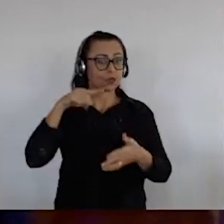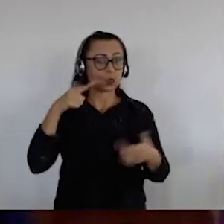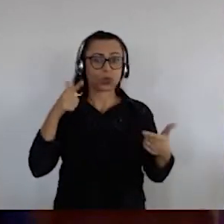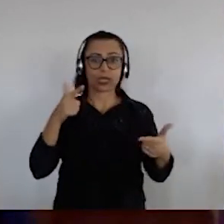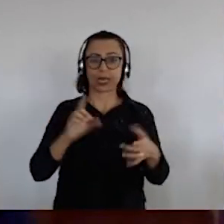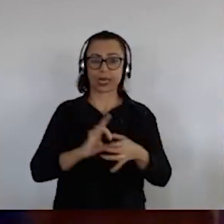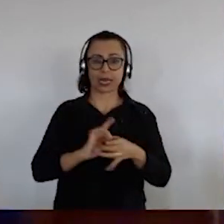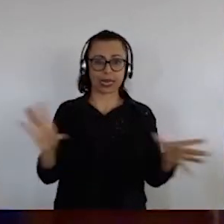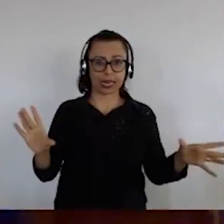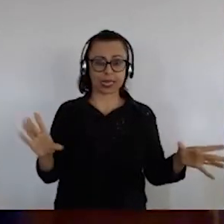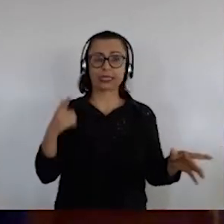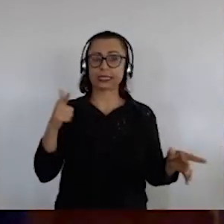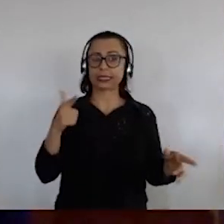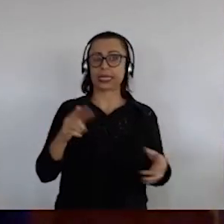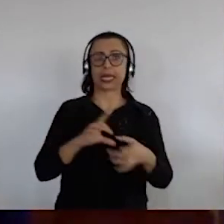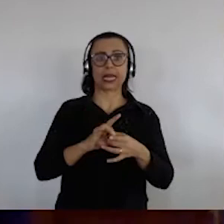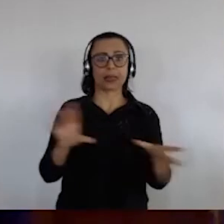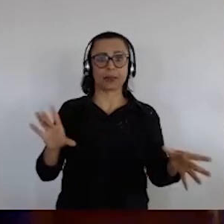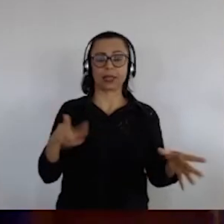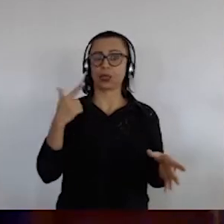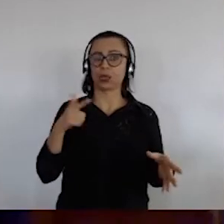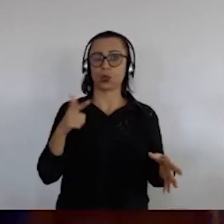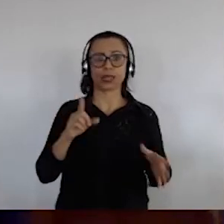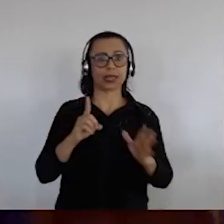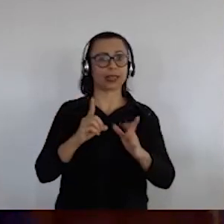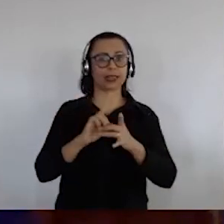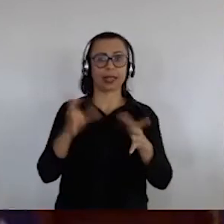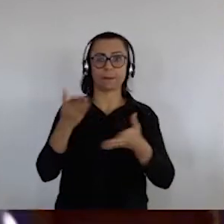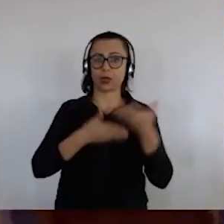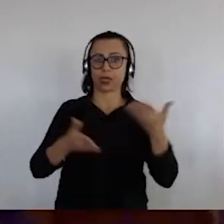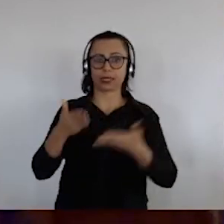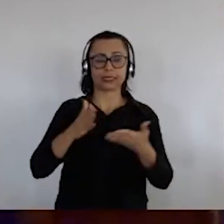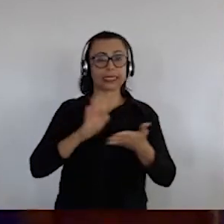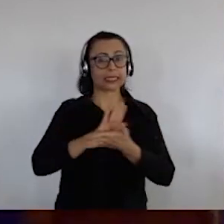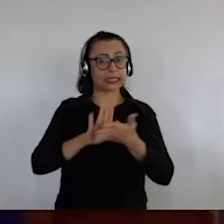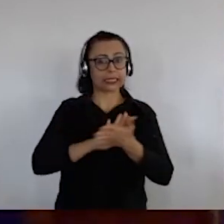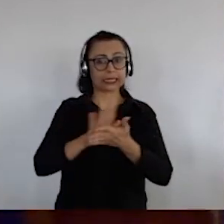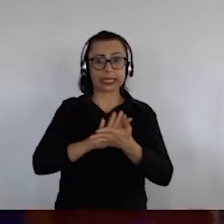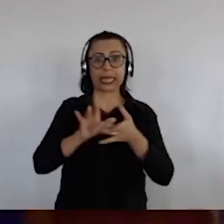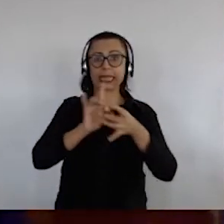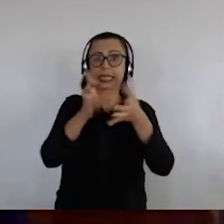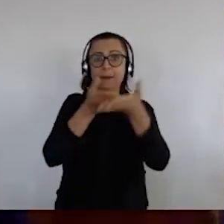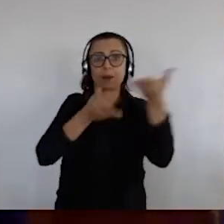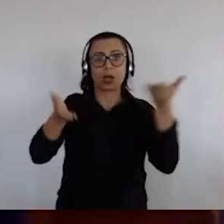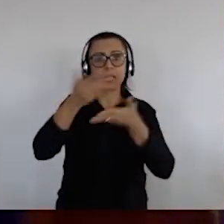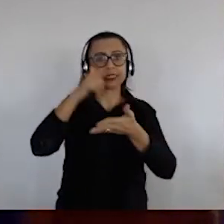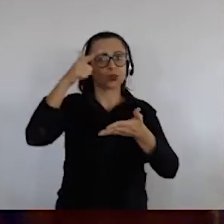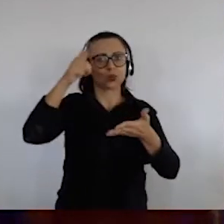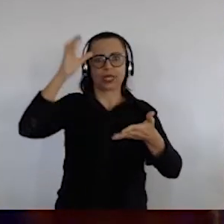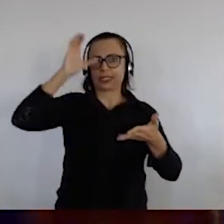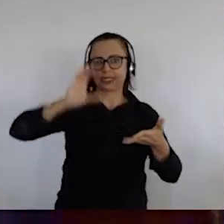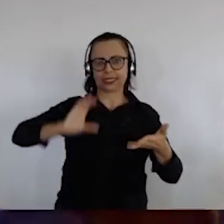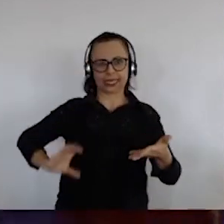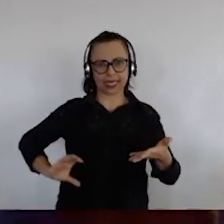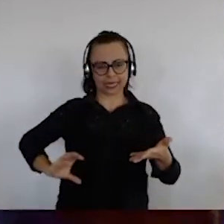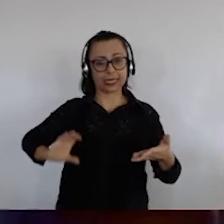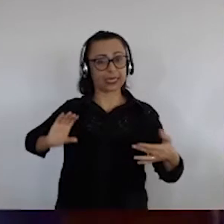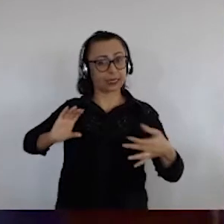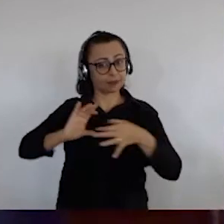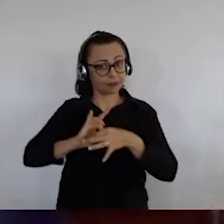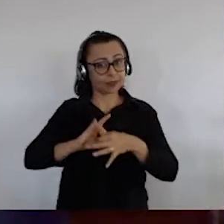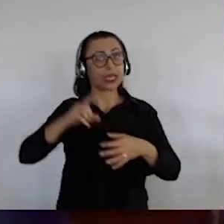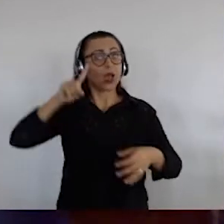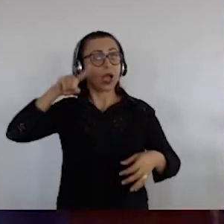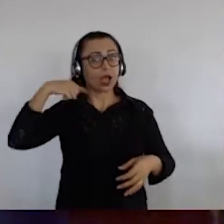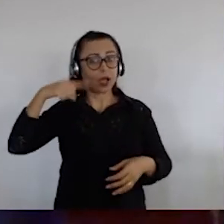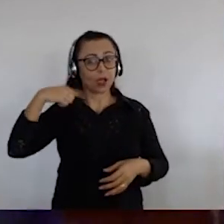liberdade, sem liberdade não há democracia, sem democracia não há cidadania. E, portanto, o advogado